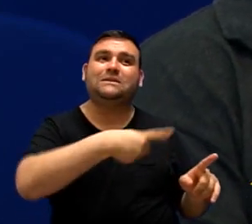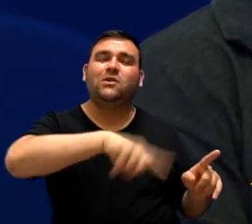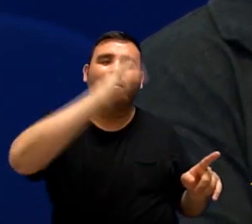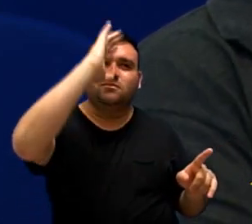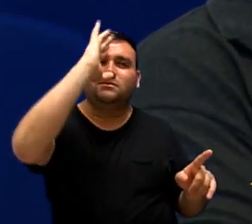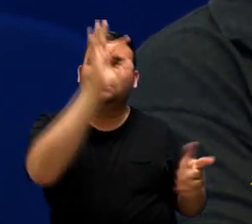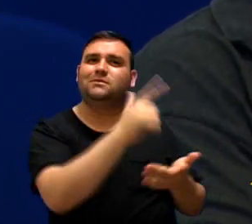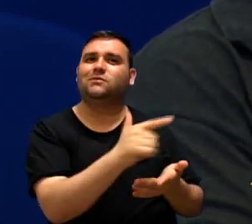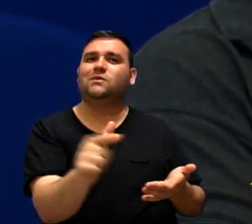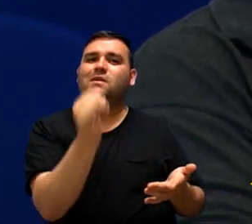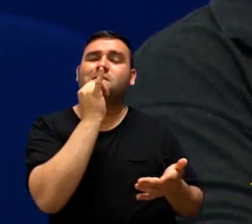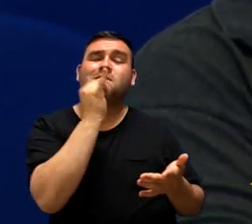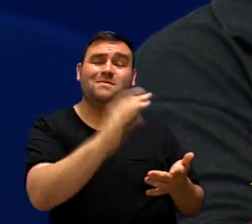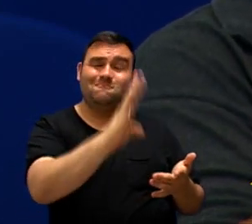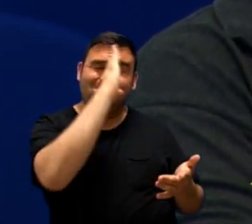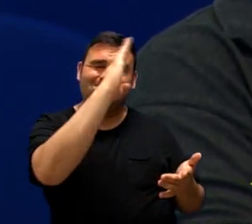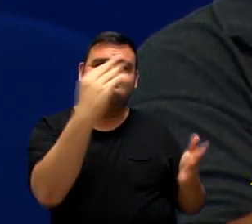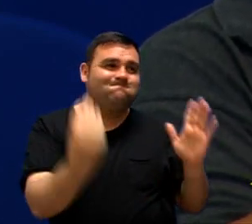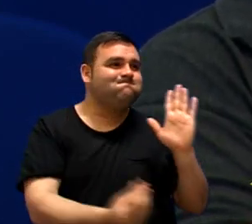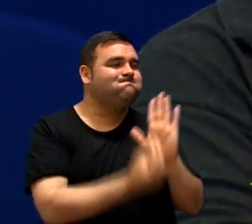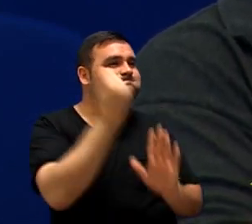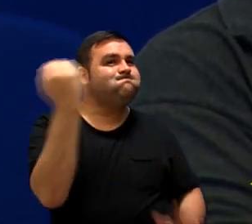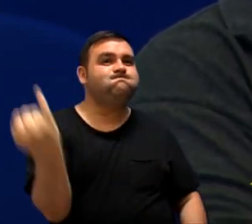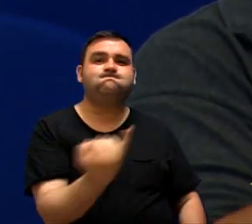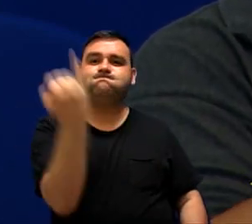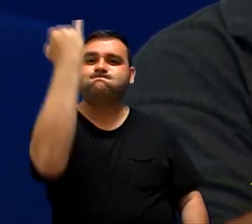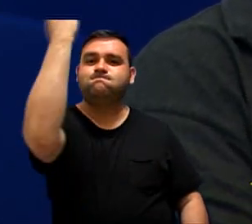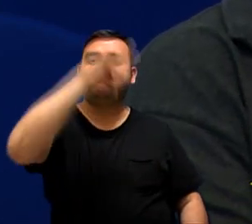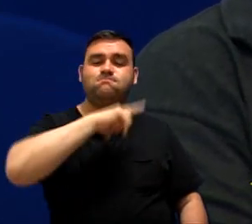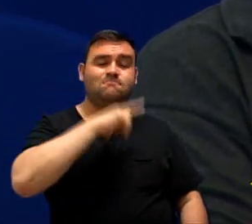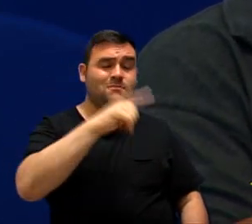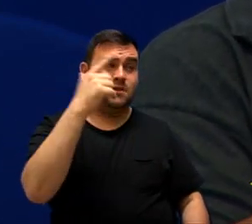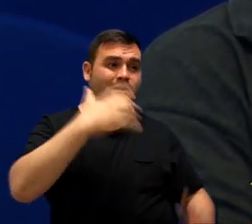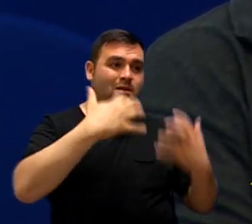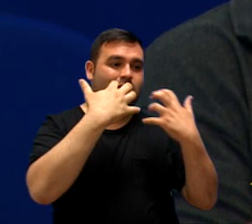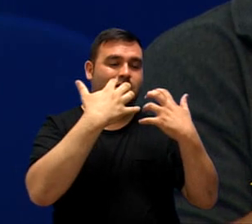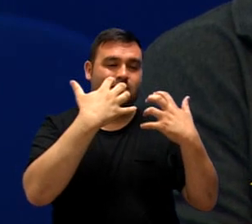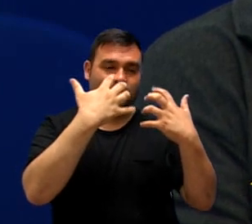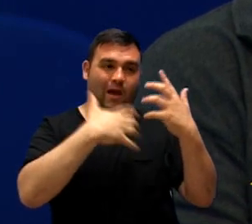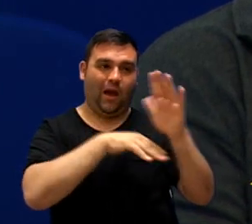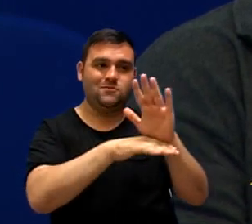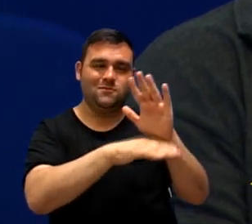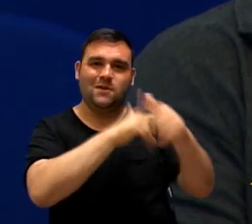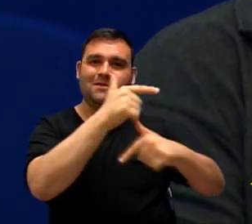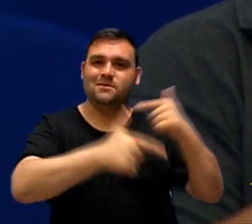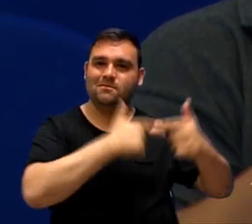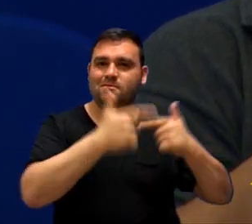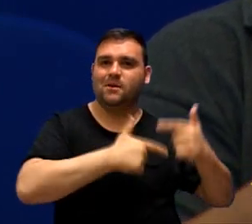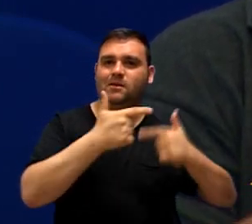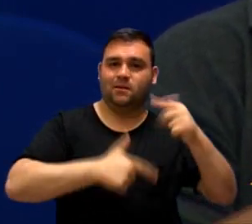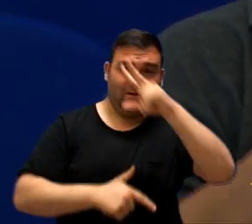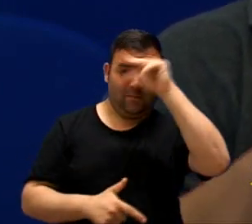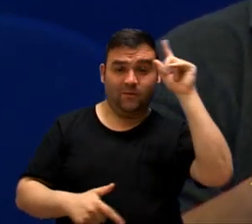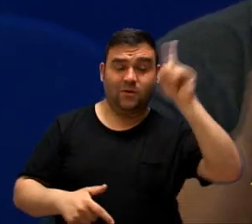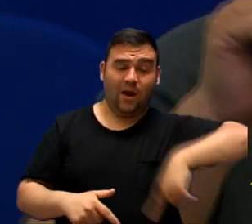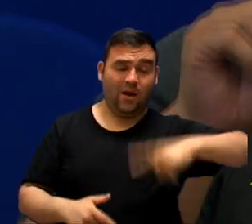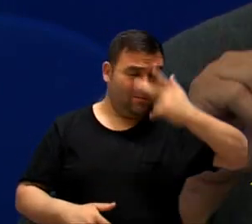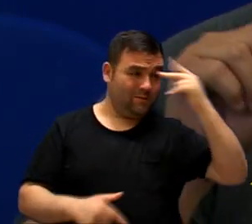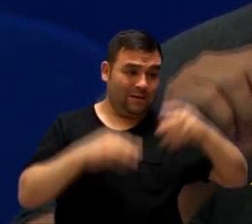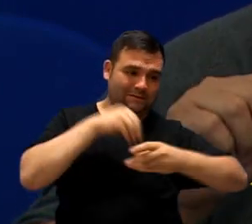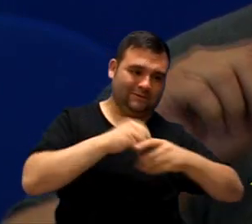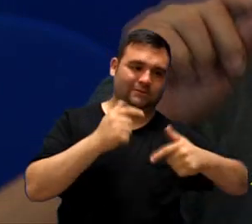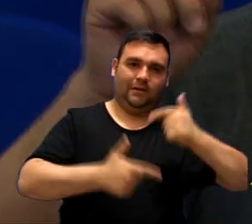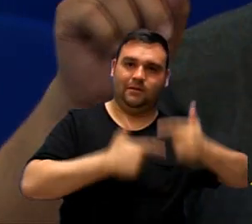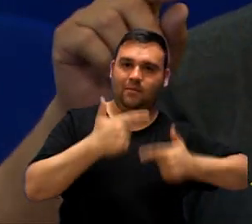considerar como peça fundamental da engrenagem da administração pública o servidor público que